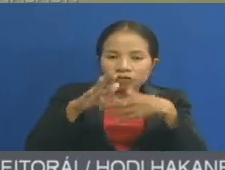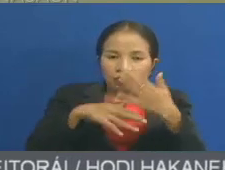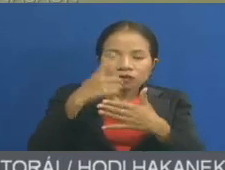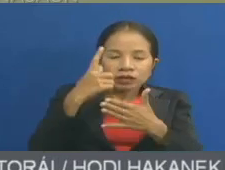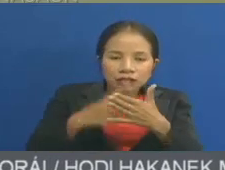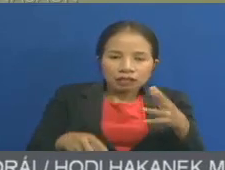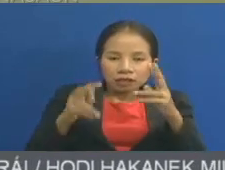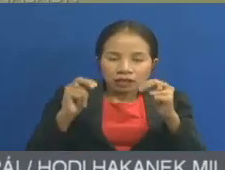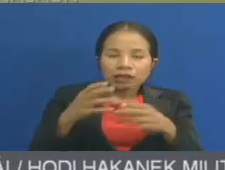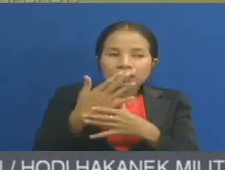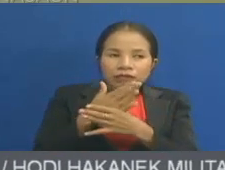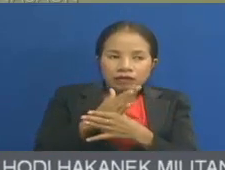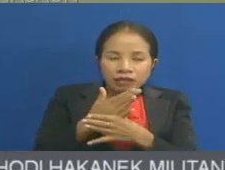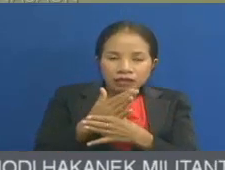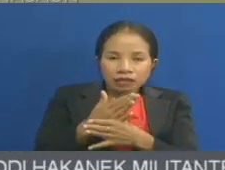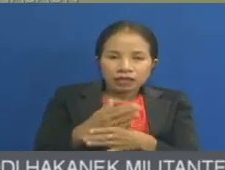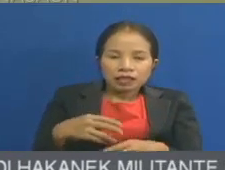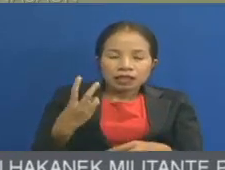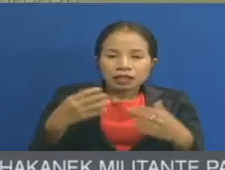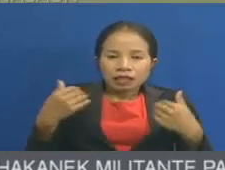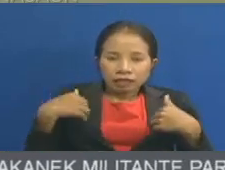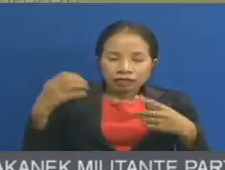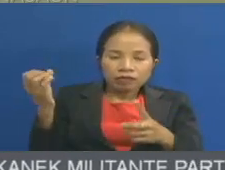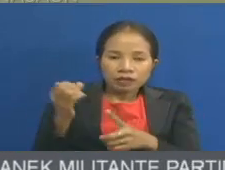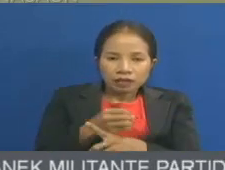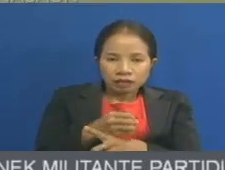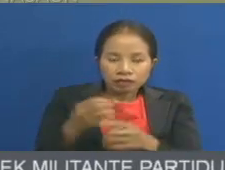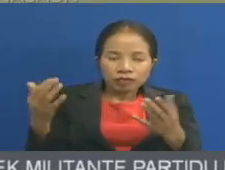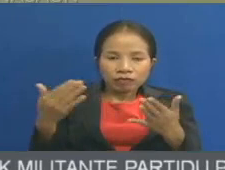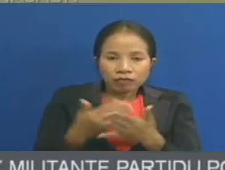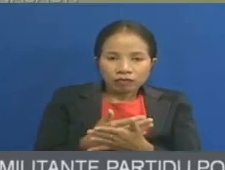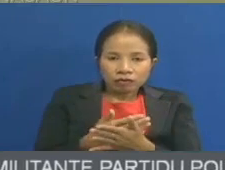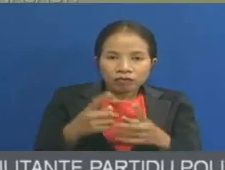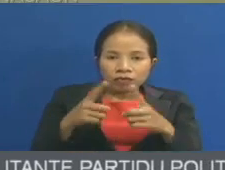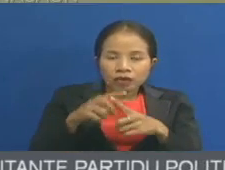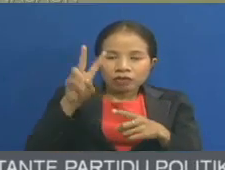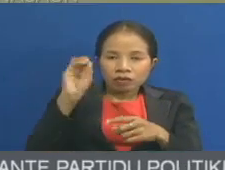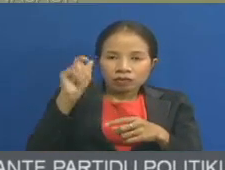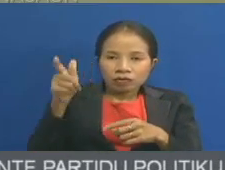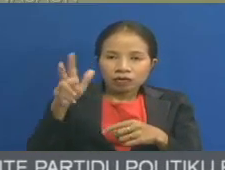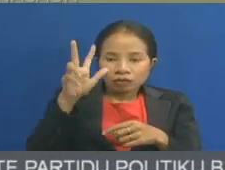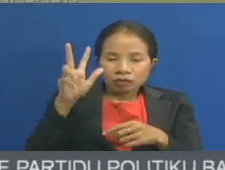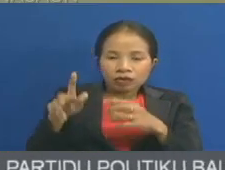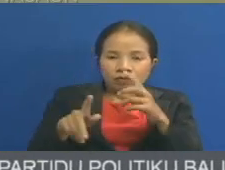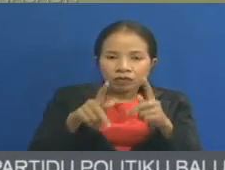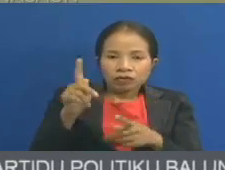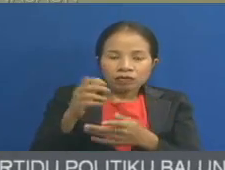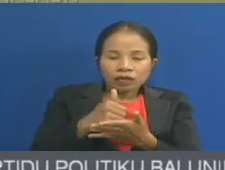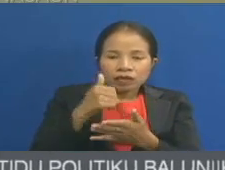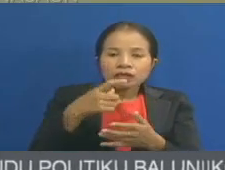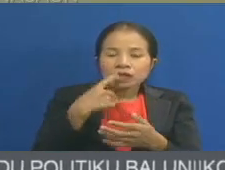bela. E tem um objetivo, foi uma 2023, povo não tem que mandar. Significa